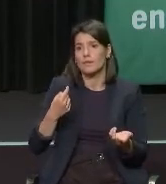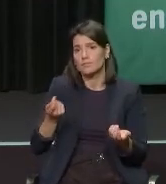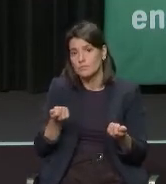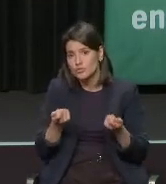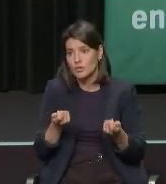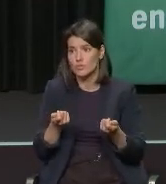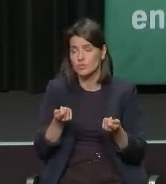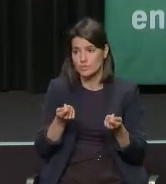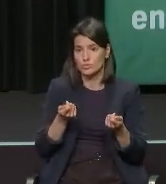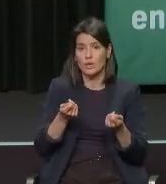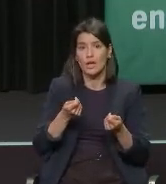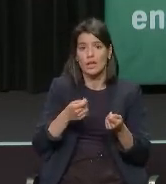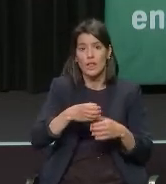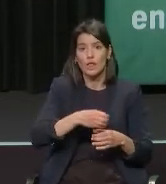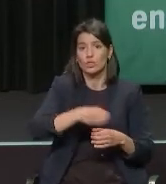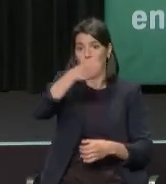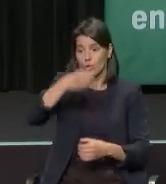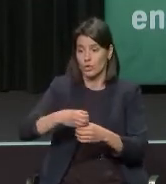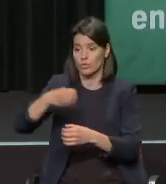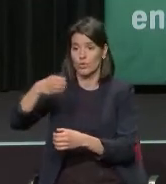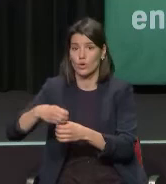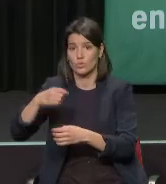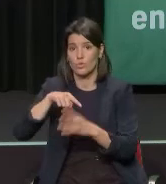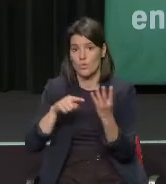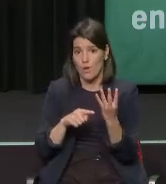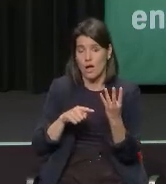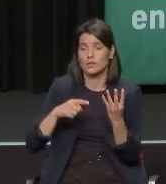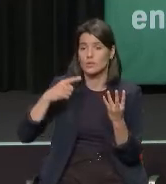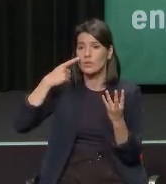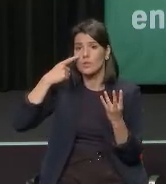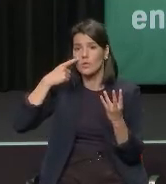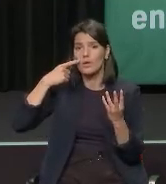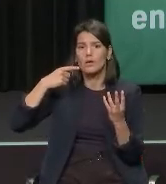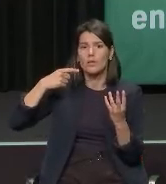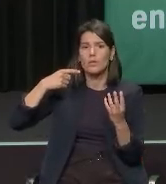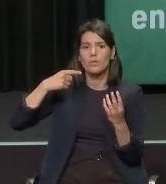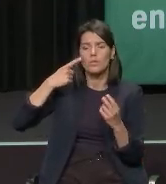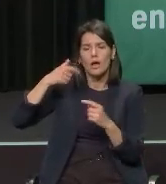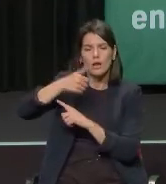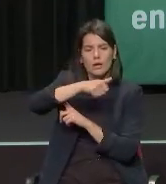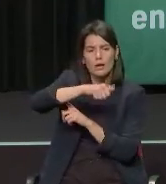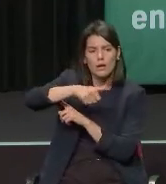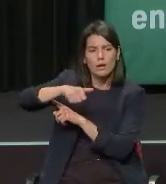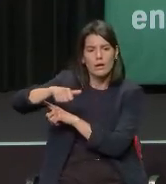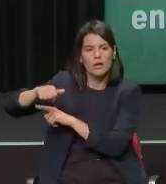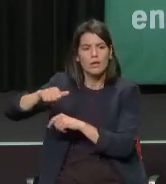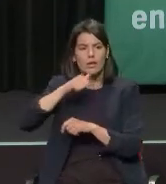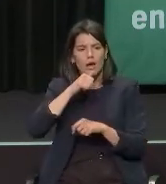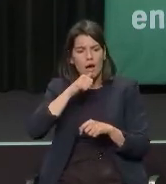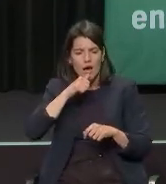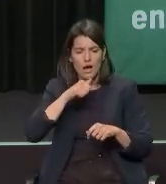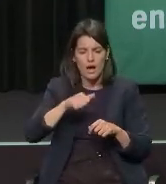gerimos, há 4 torres que medem infraestruturas, que medem mais ou menos permanentemente os fluxos de água e de